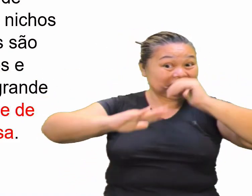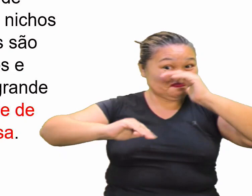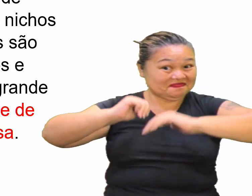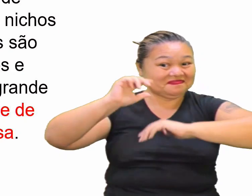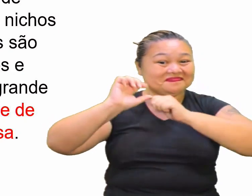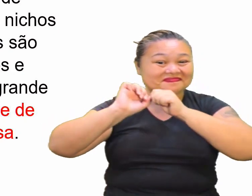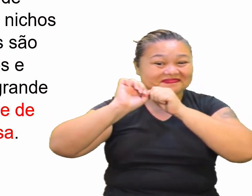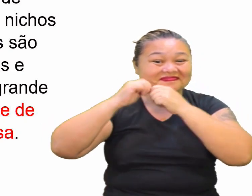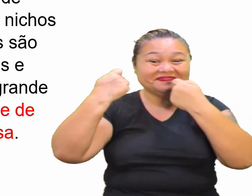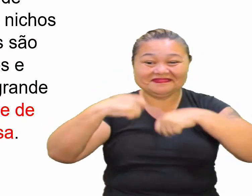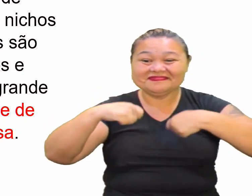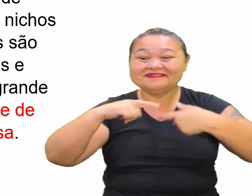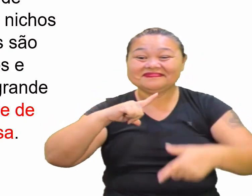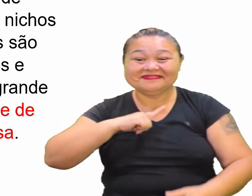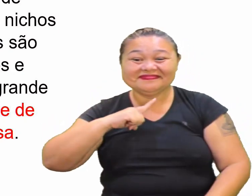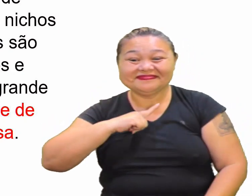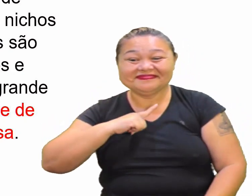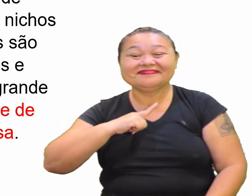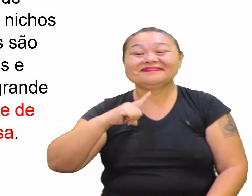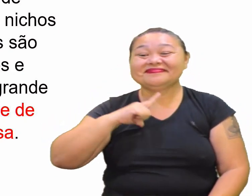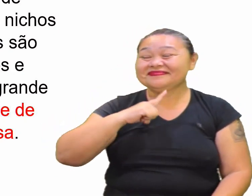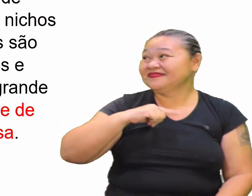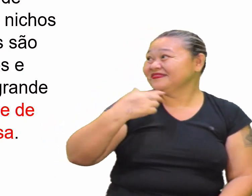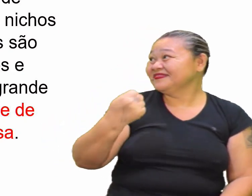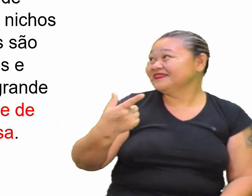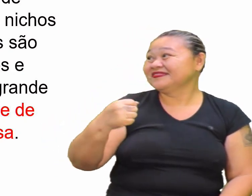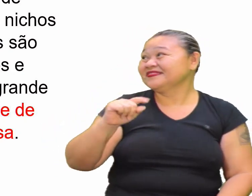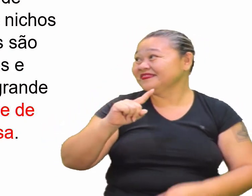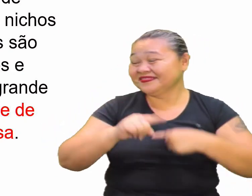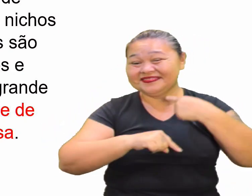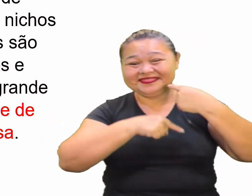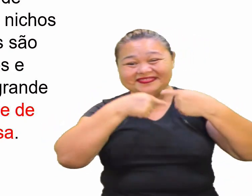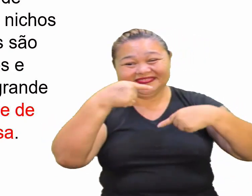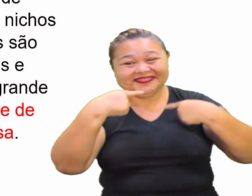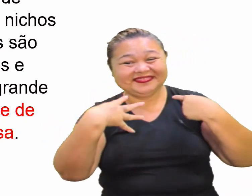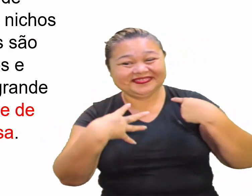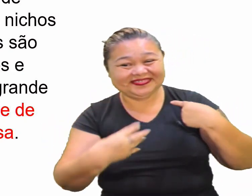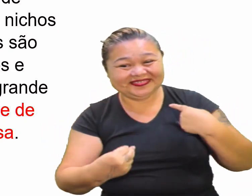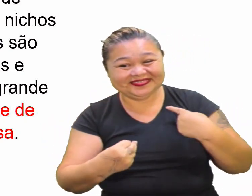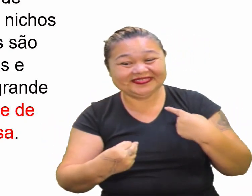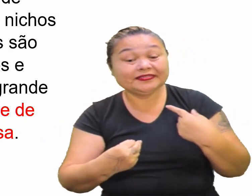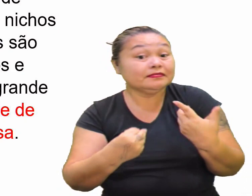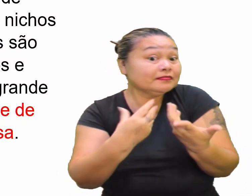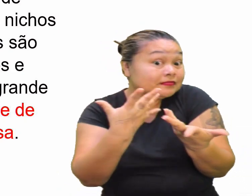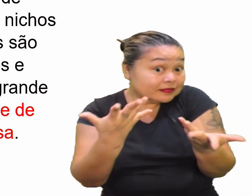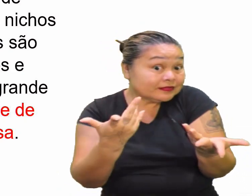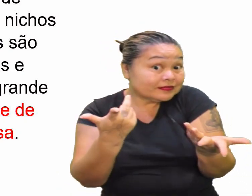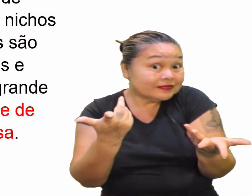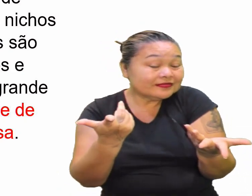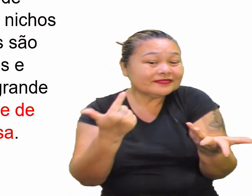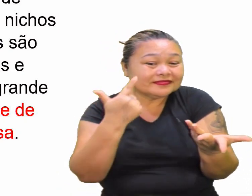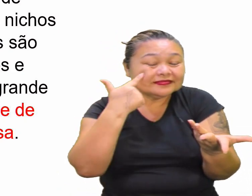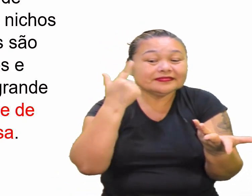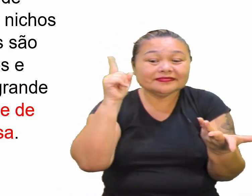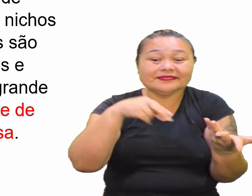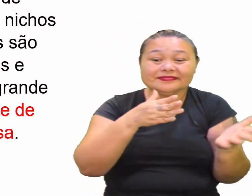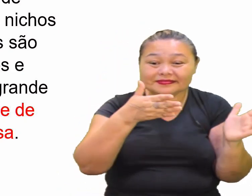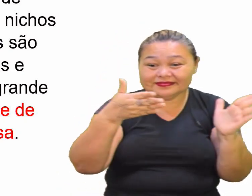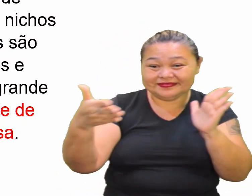profissionais. Precisa ter ou não precisa ter profissionais? Precisa ter ou não precisa ter esses filhos, gente? Claro, então é uma fase